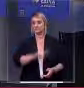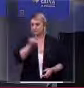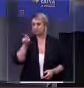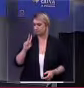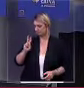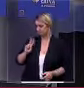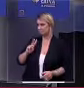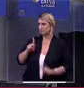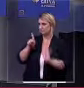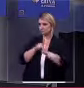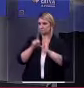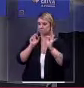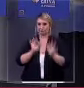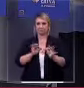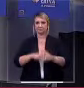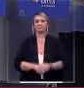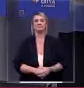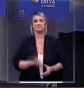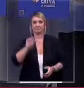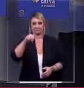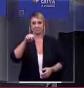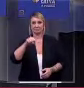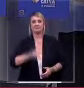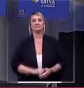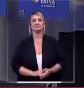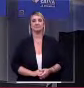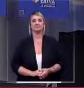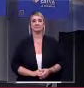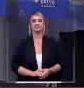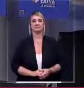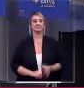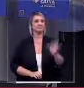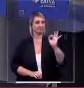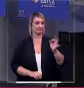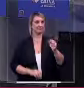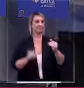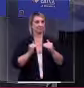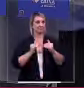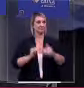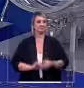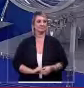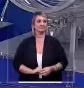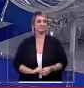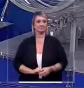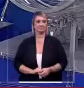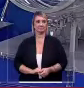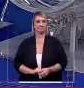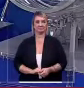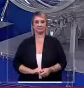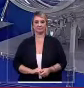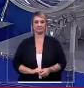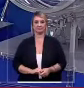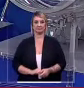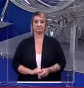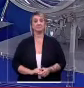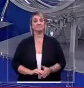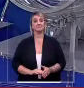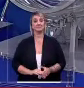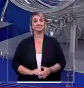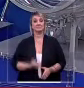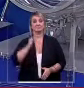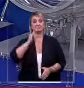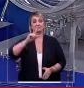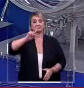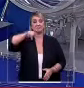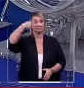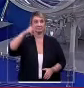senhores auditores populares confirmam? Sim, confirmo. Sim, confirmo. Obrigado. Vale lembrar que logo